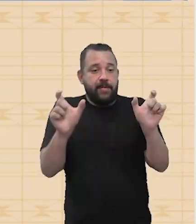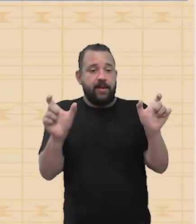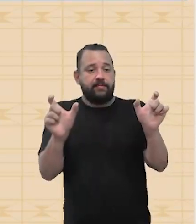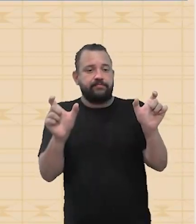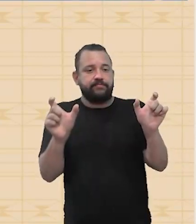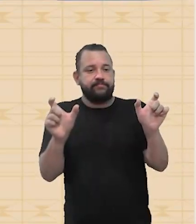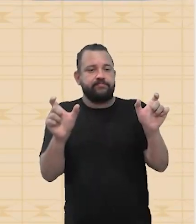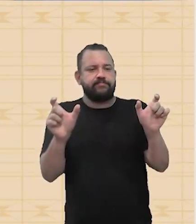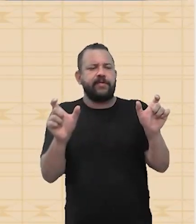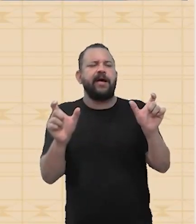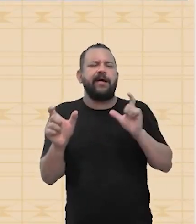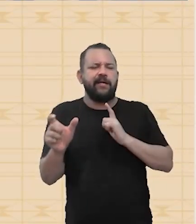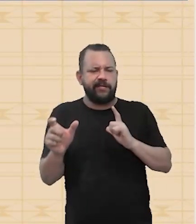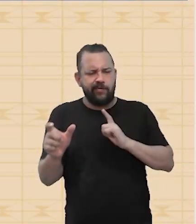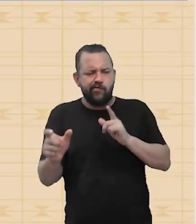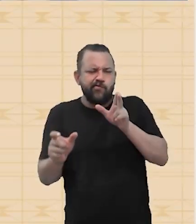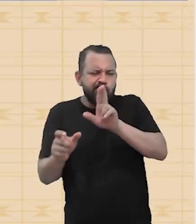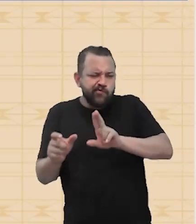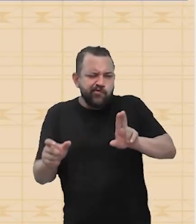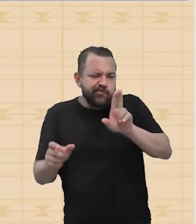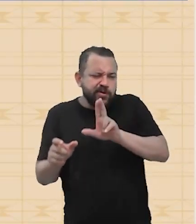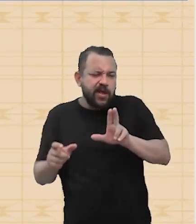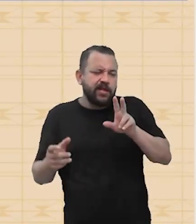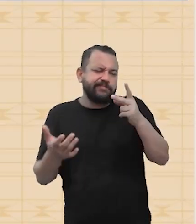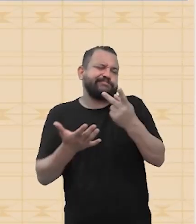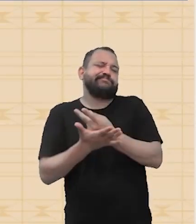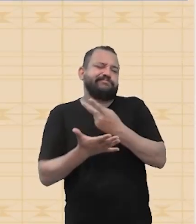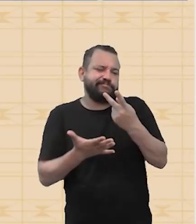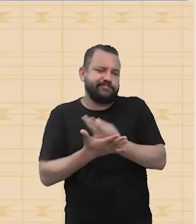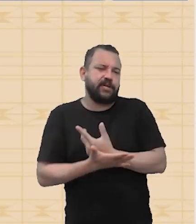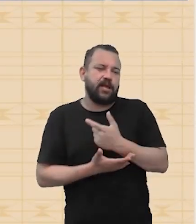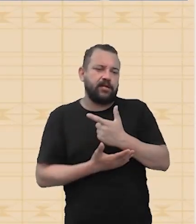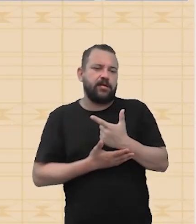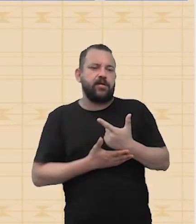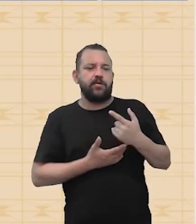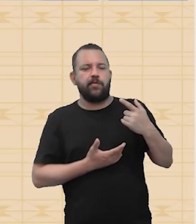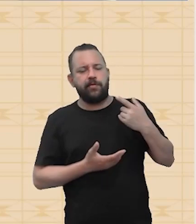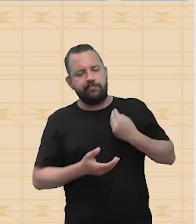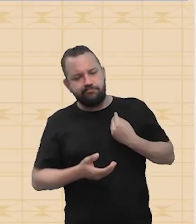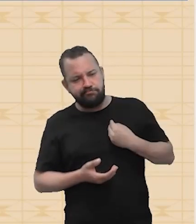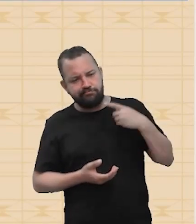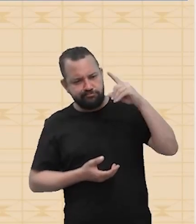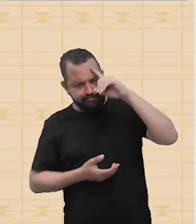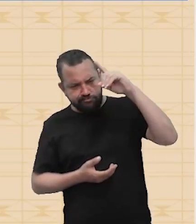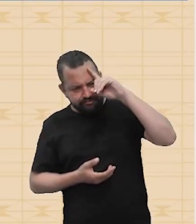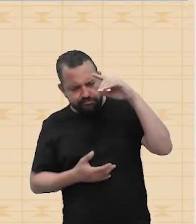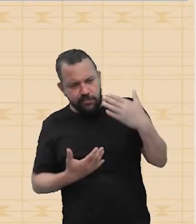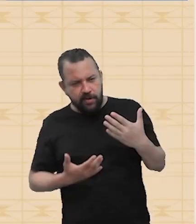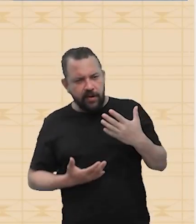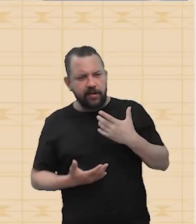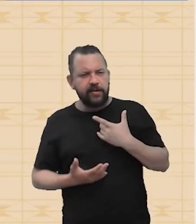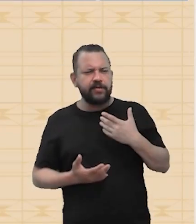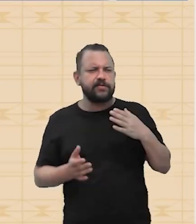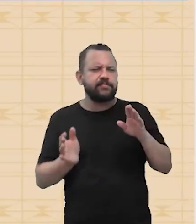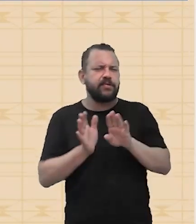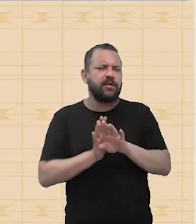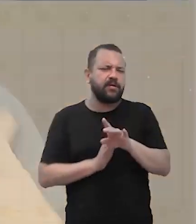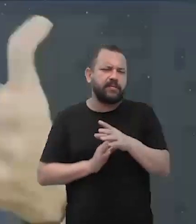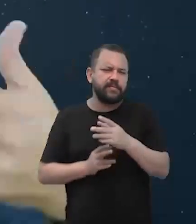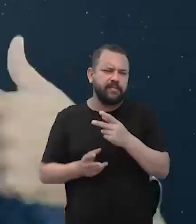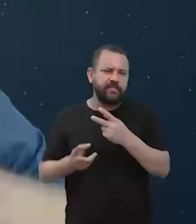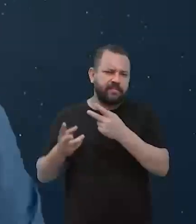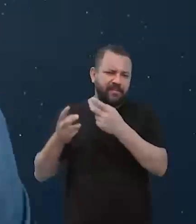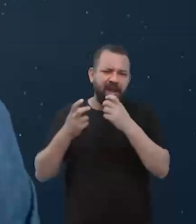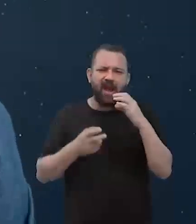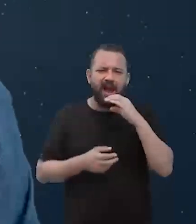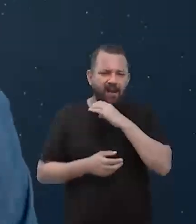são utilizadas de forma errônea no nosso cotidiano. Quer uma prova disso? Quantas vezes você já chegou para alguém e disse, tá um calor arretado, e